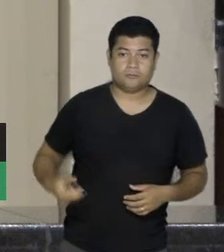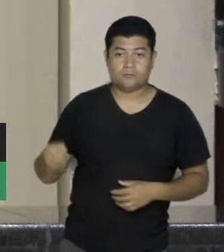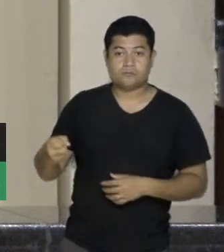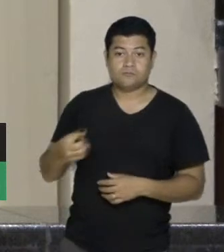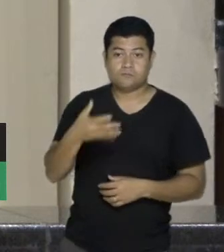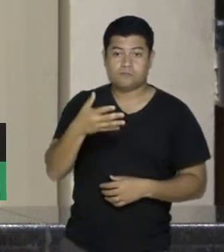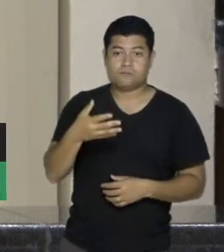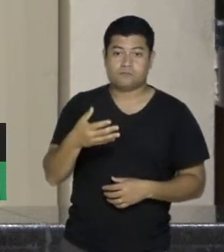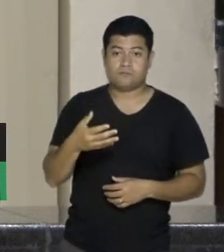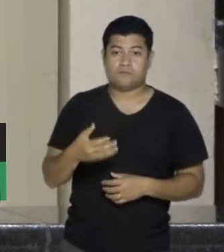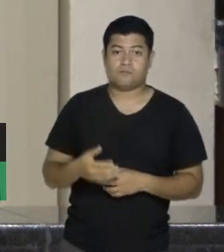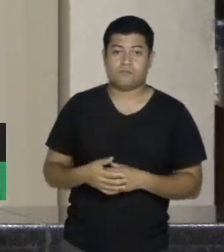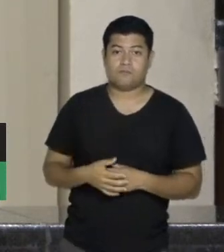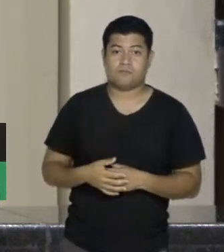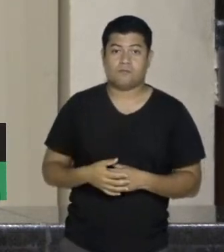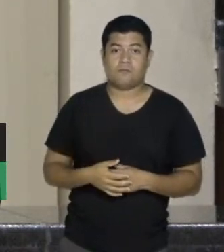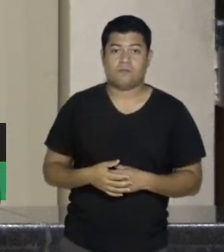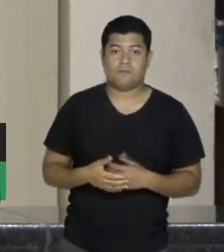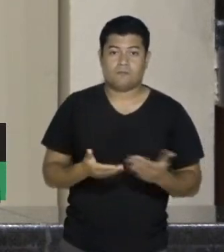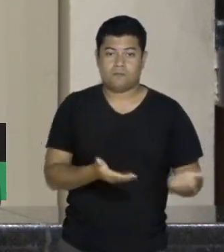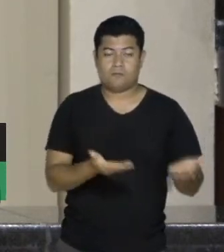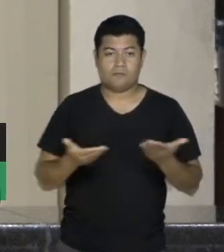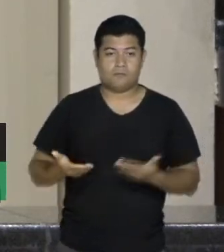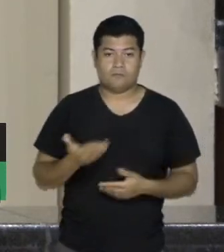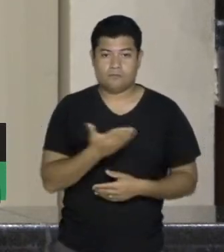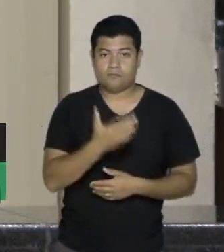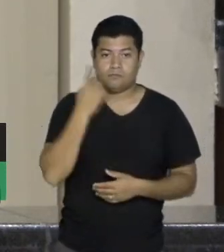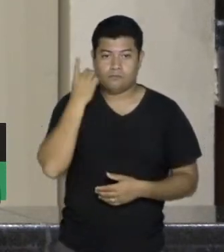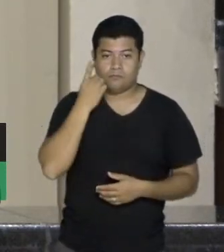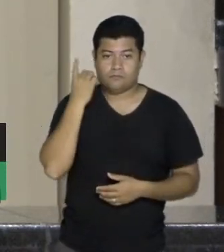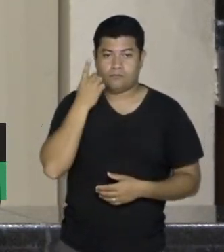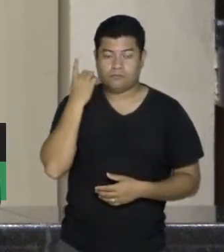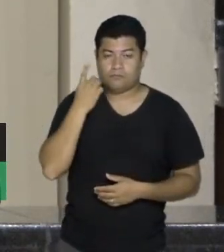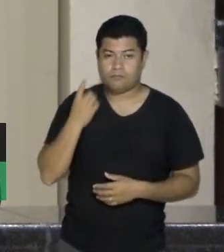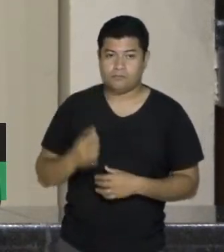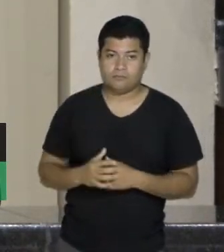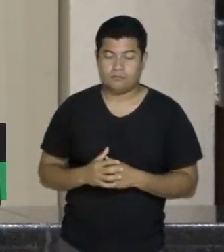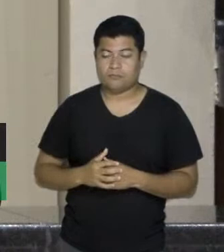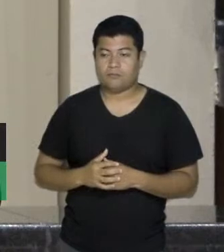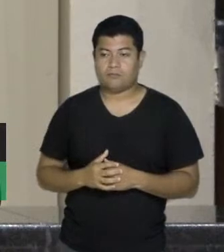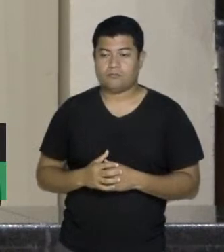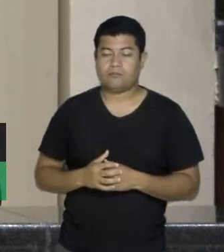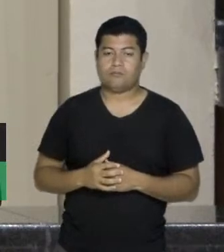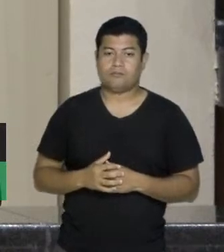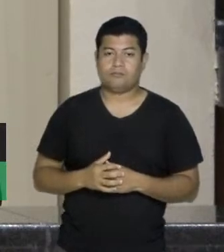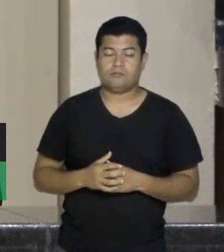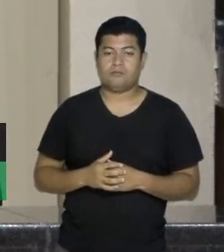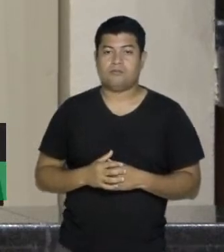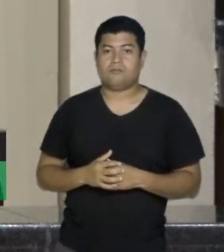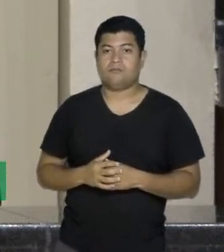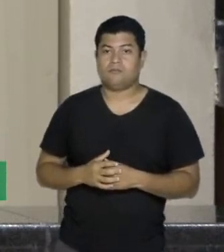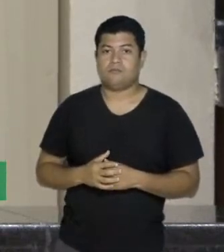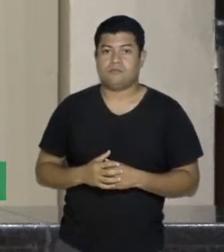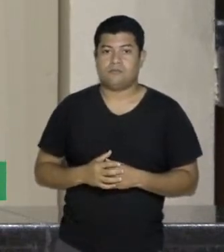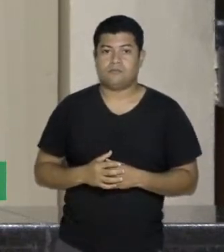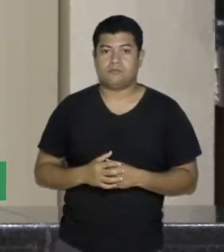deputado cadourinho vossa excelência tem o tempo de sete minutos